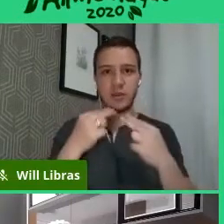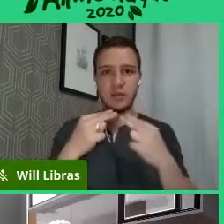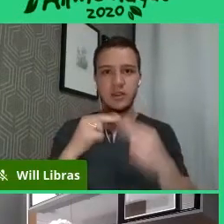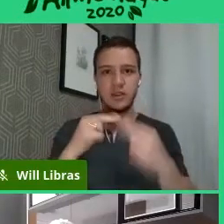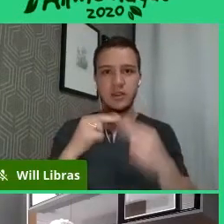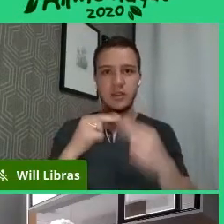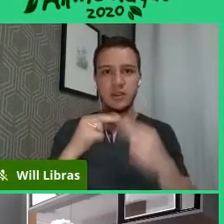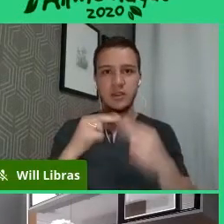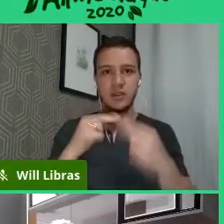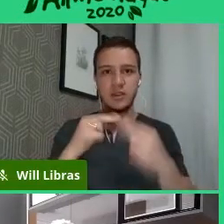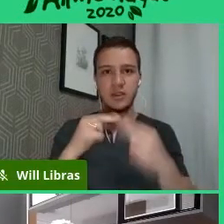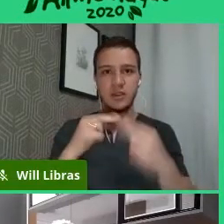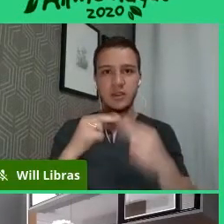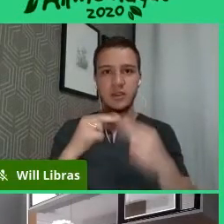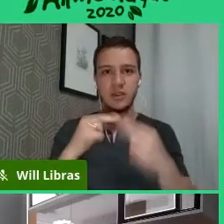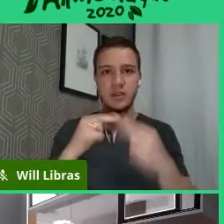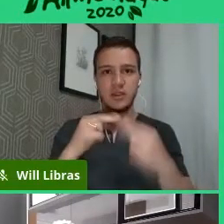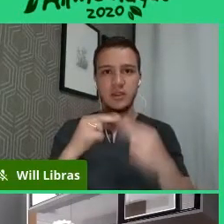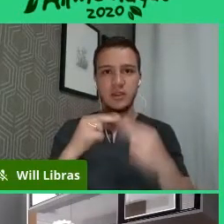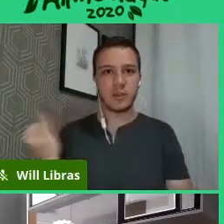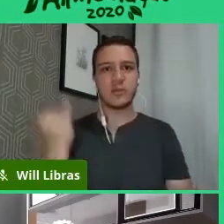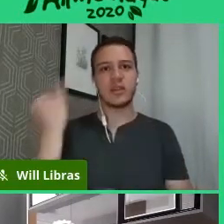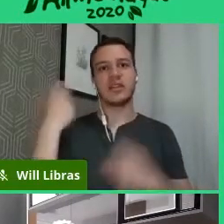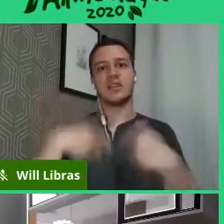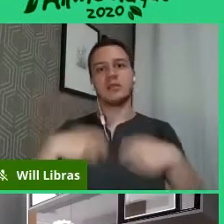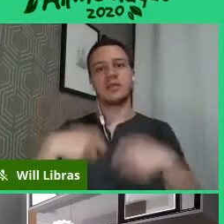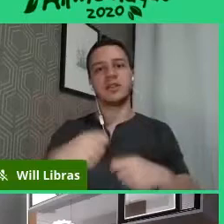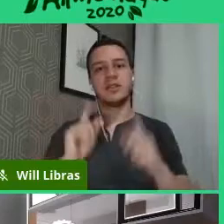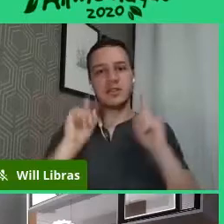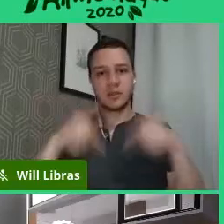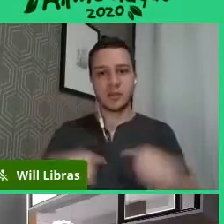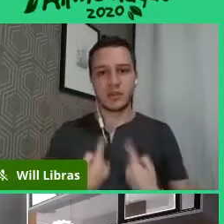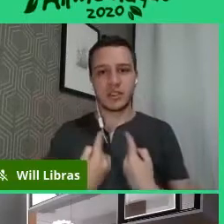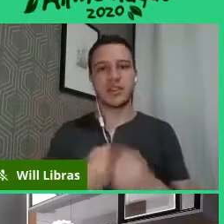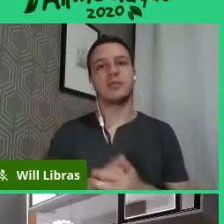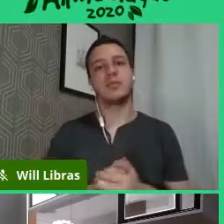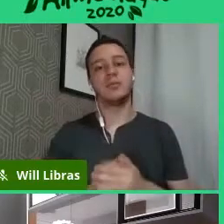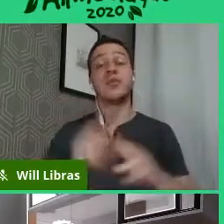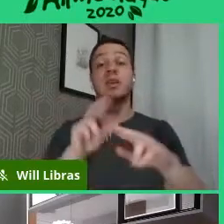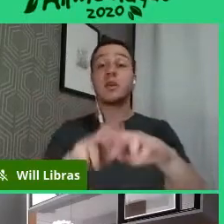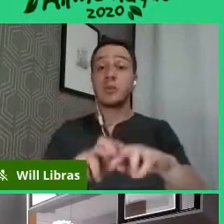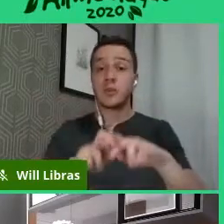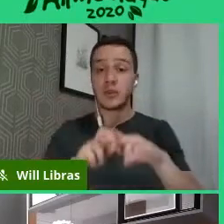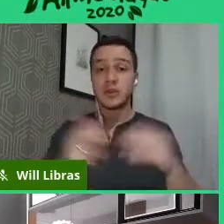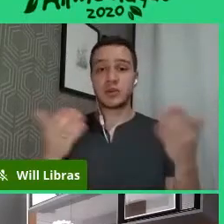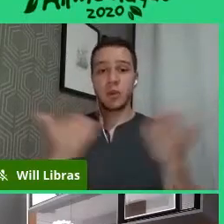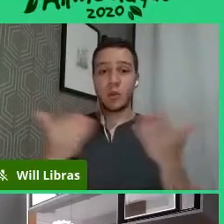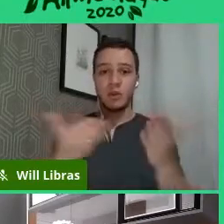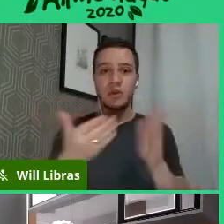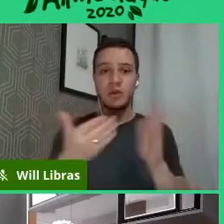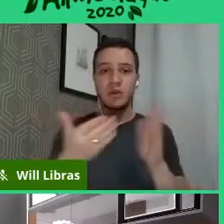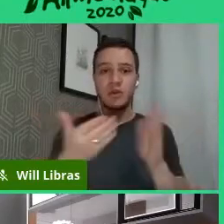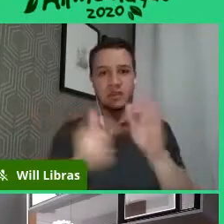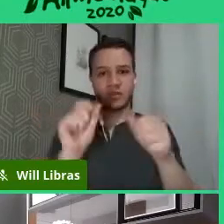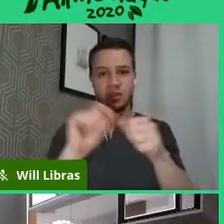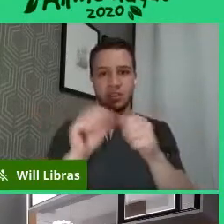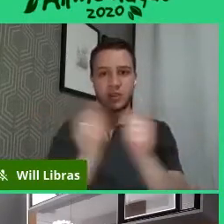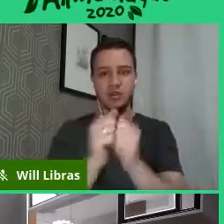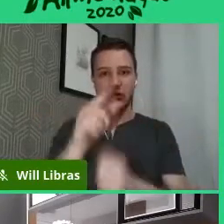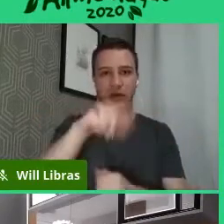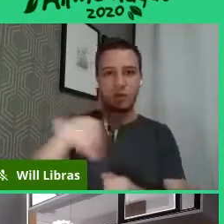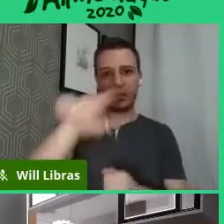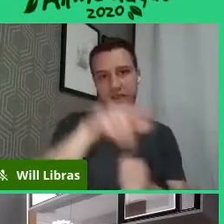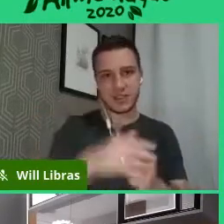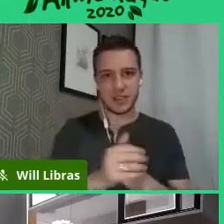as vitaminas e nutrientes necessários para isso. Então, aqui hoje eu vou fazer com vocês uma pasta